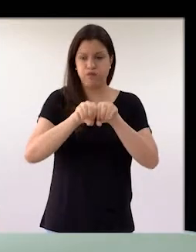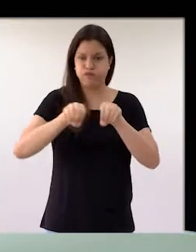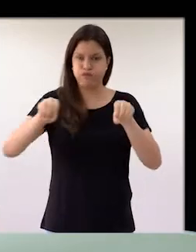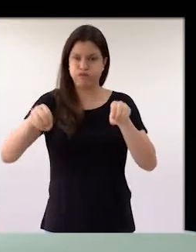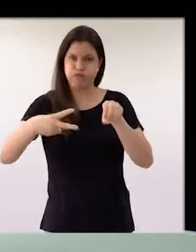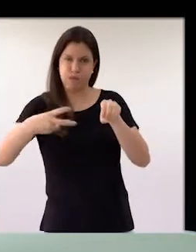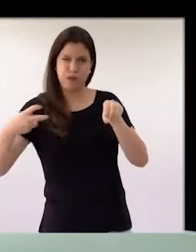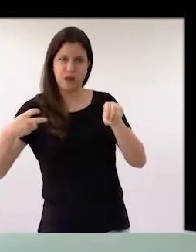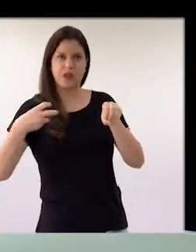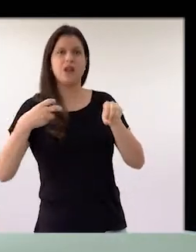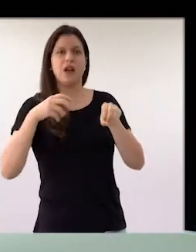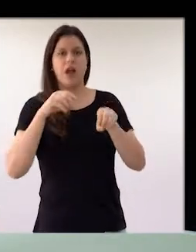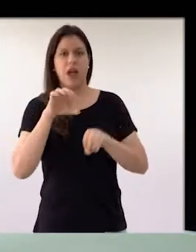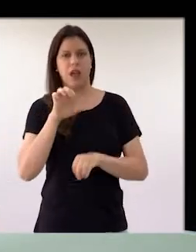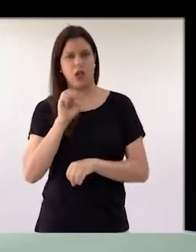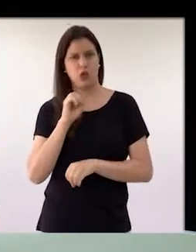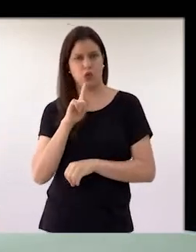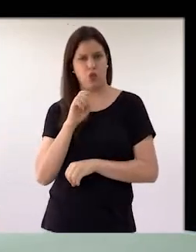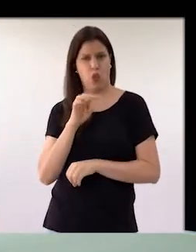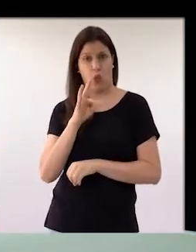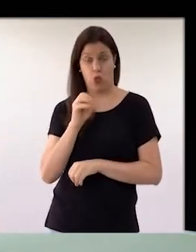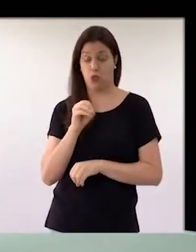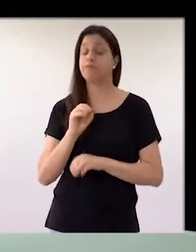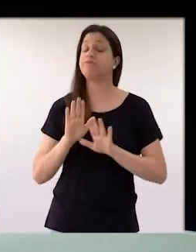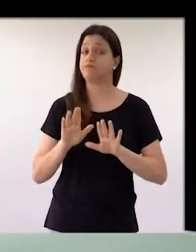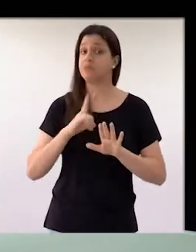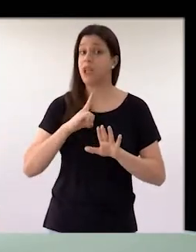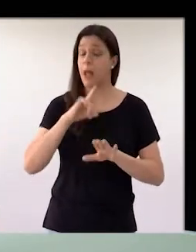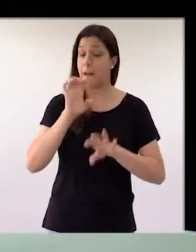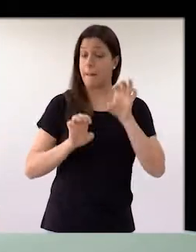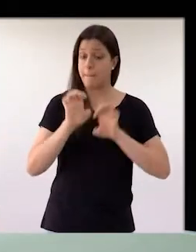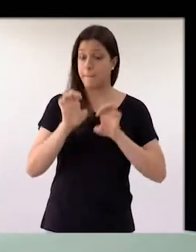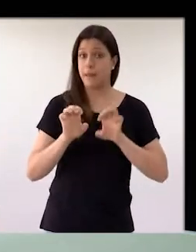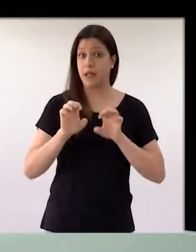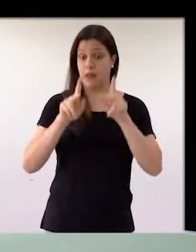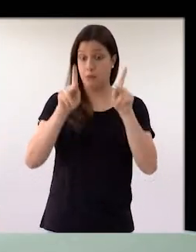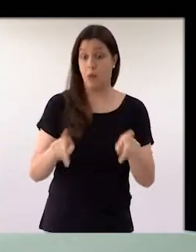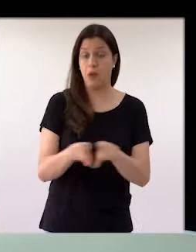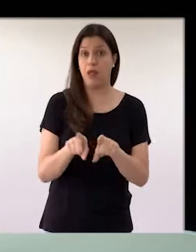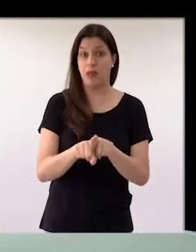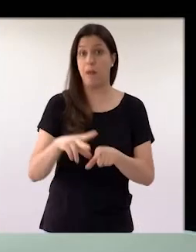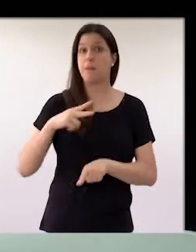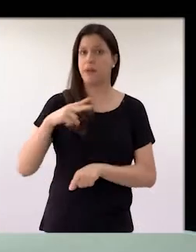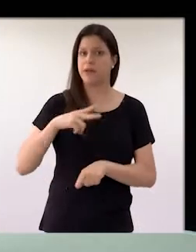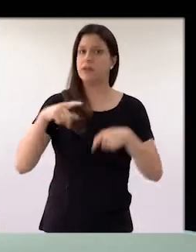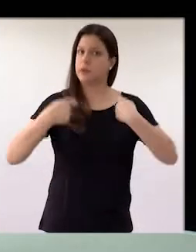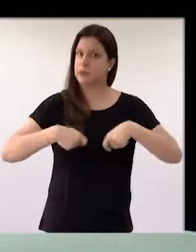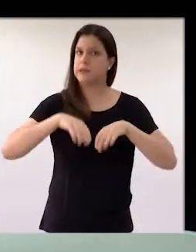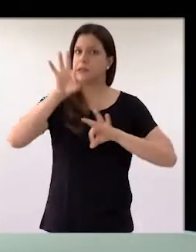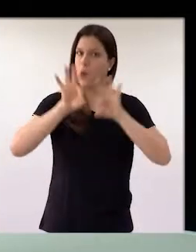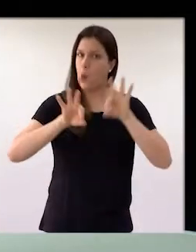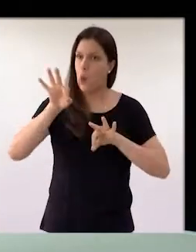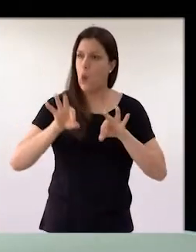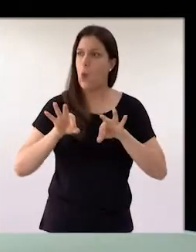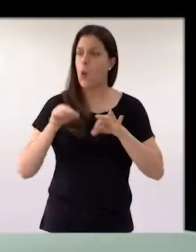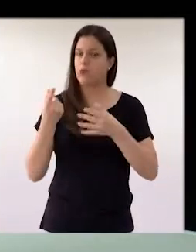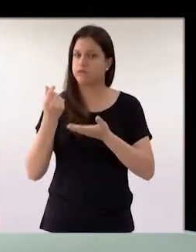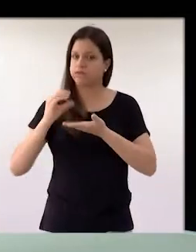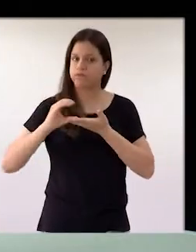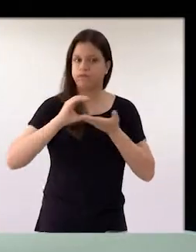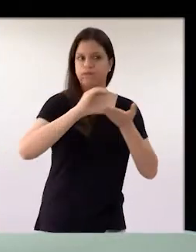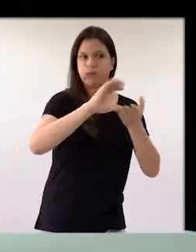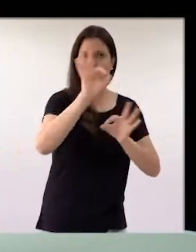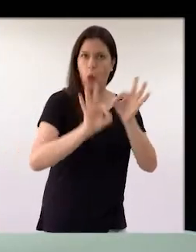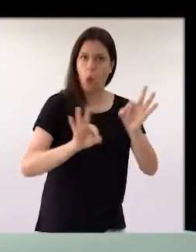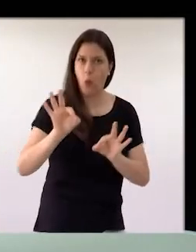Para isso, empresas públicas e privadas do setor terão que fazer grandes investimentos na busca da universalização desses serviços. E